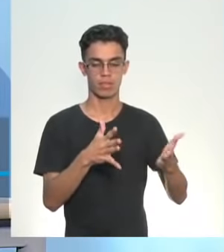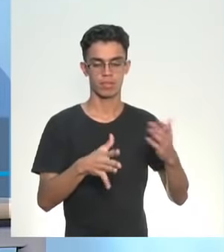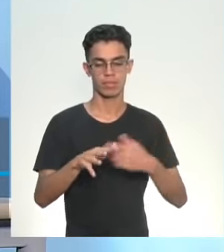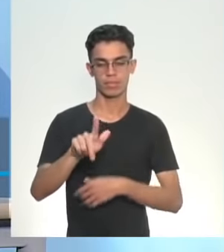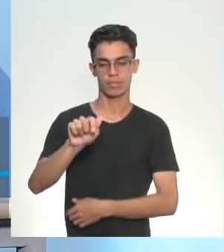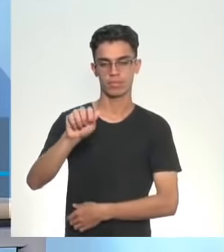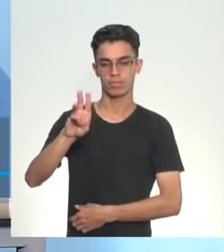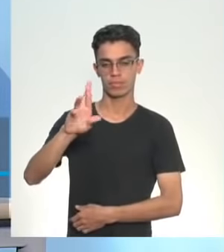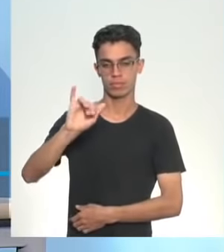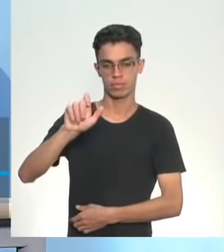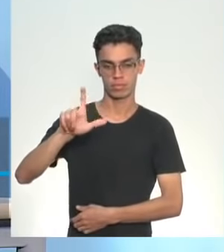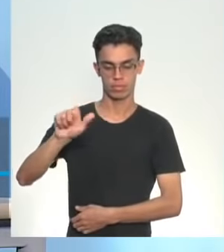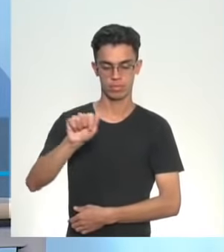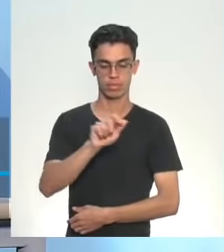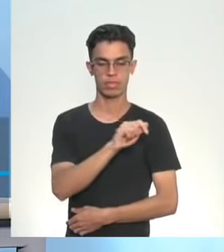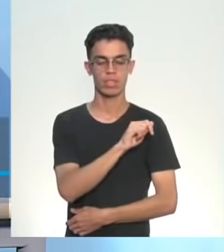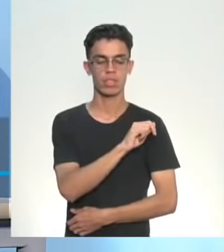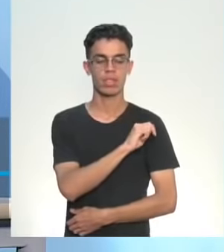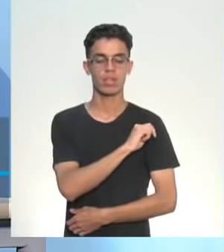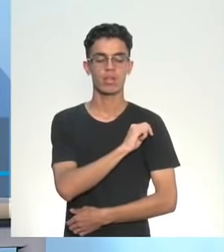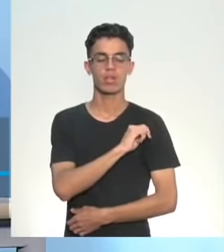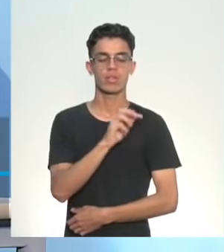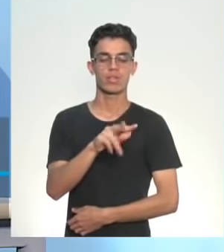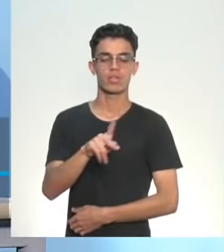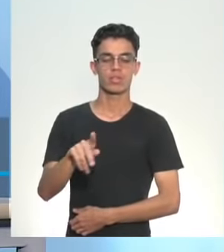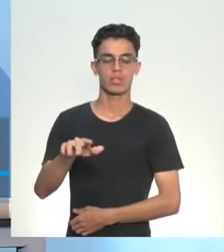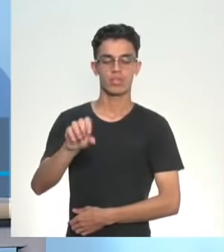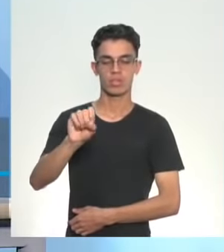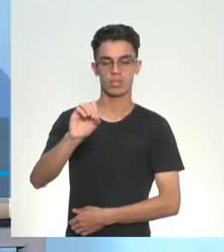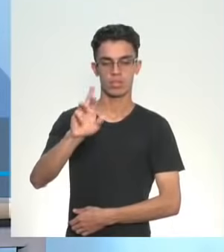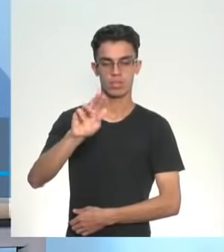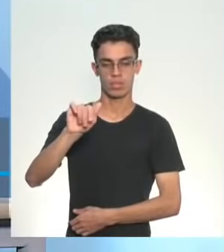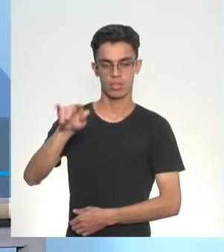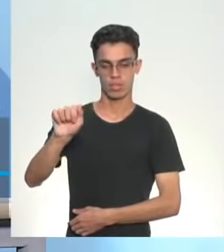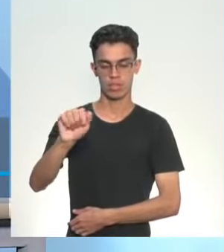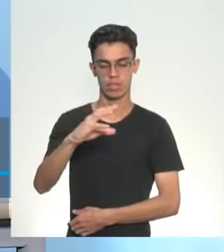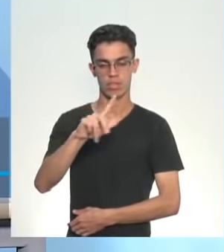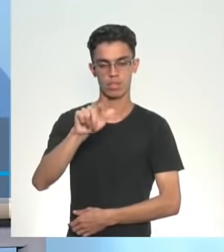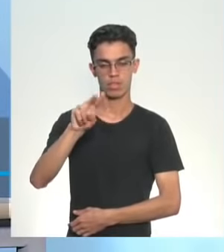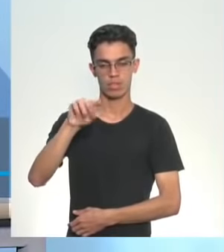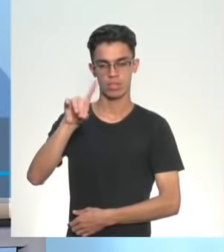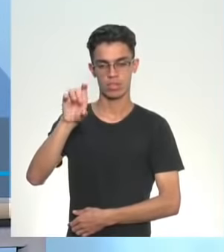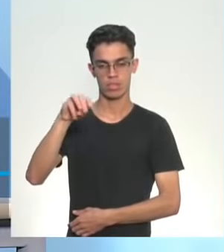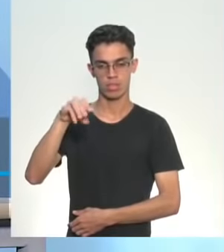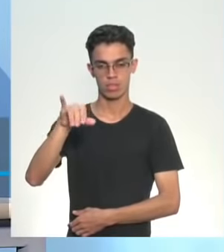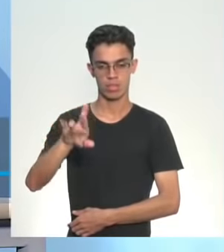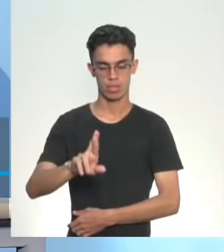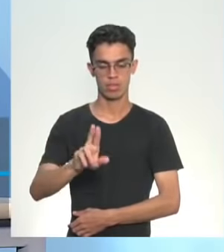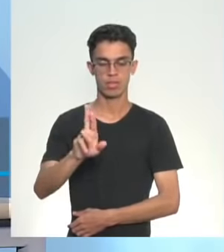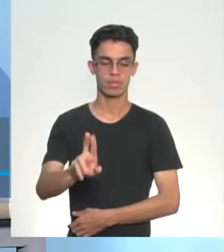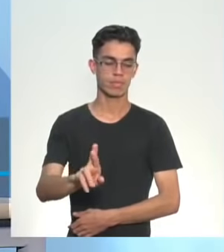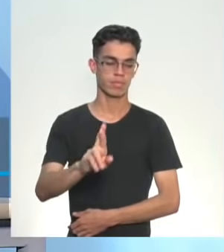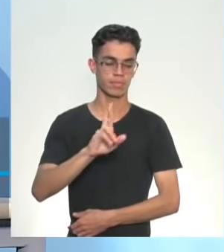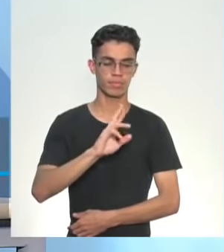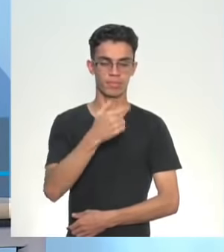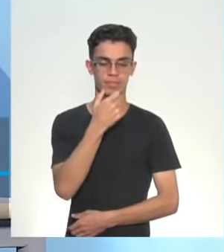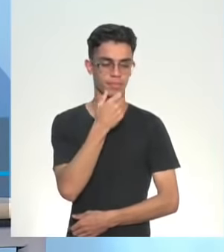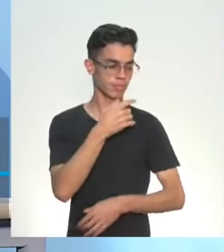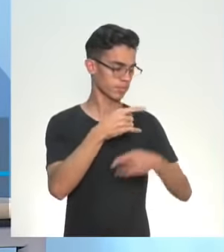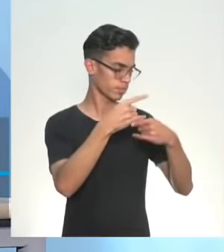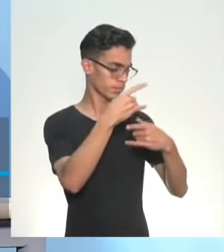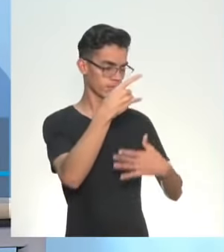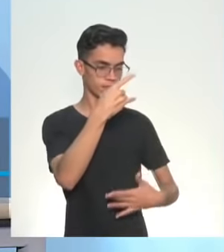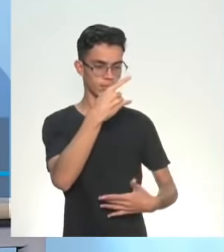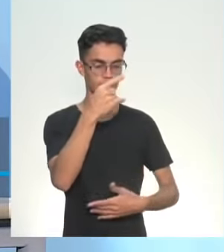Gabriela aluno a Soraia falou prender colocou em inglês no Claudemir falou encontrou descanso Mission in times of endymion são